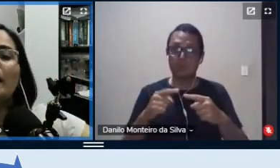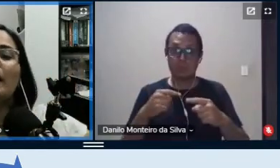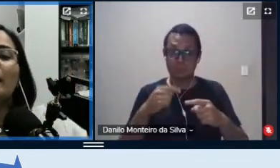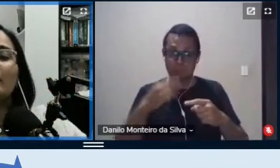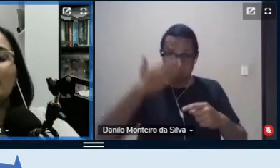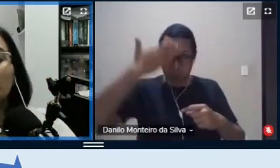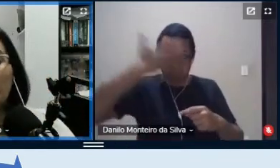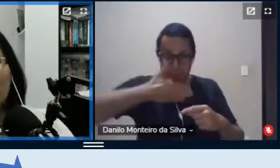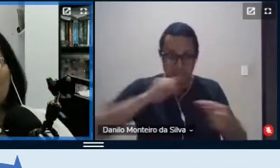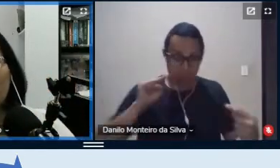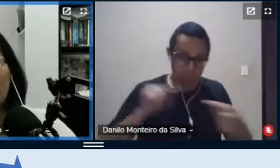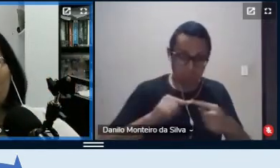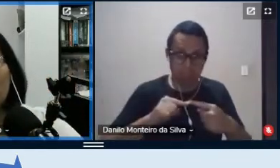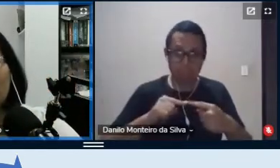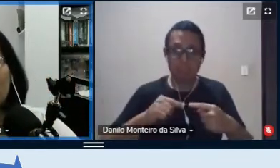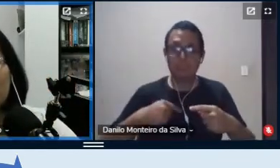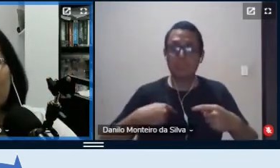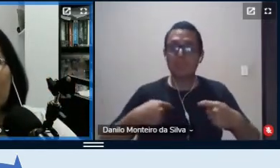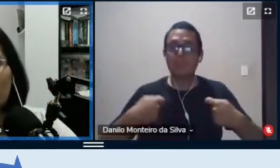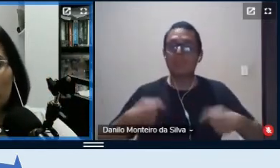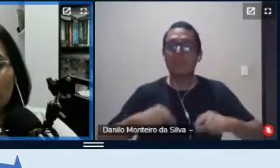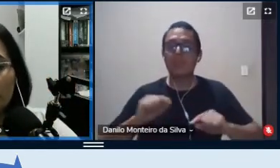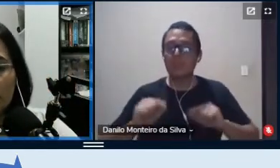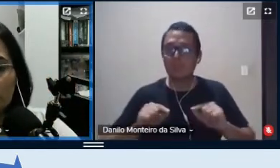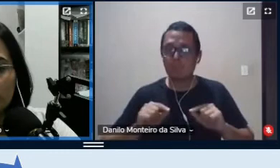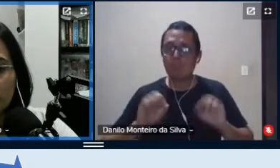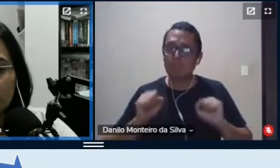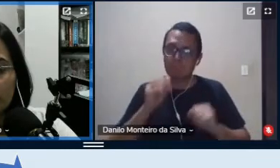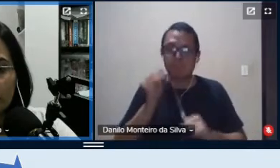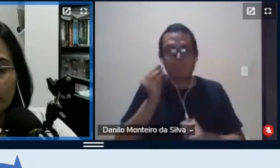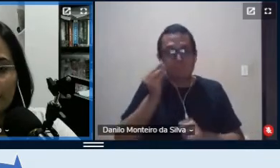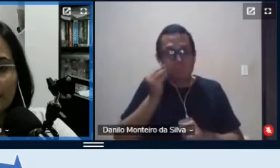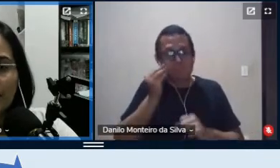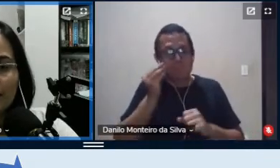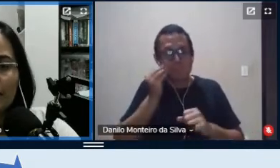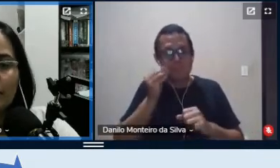também a gente pode utilizar os ensaios não destrutivos.